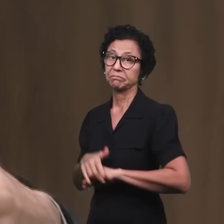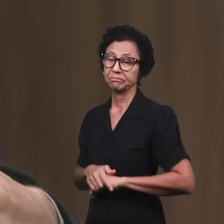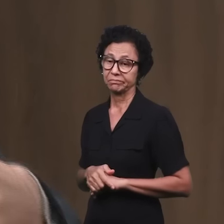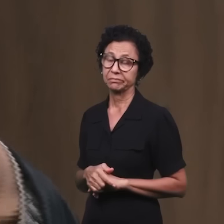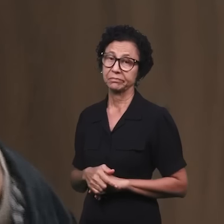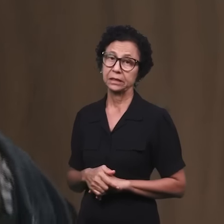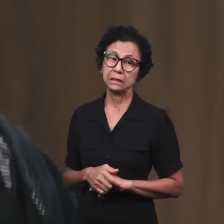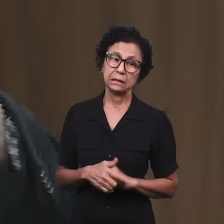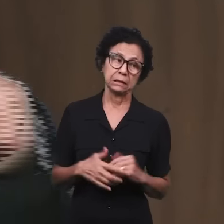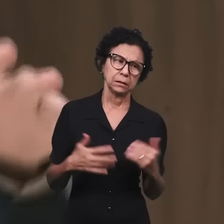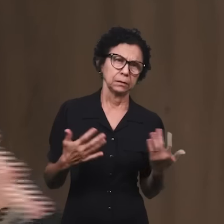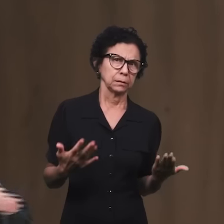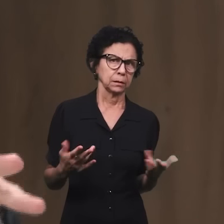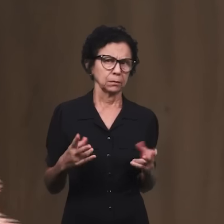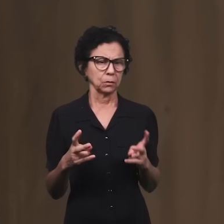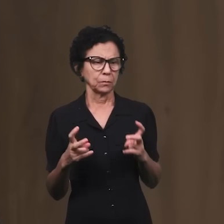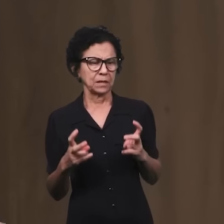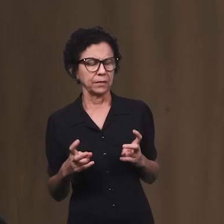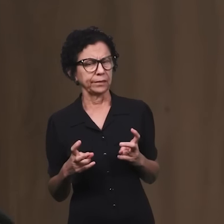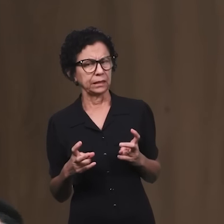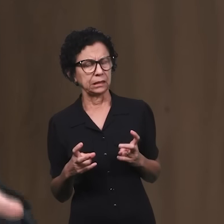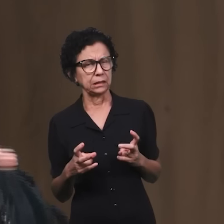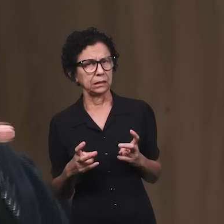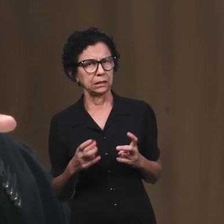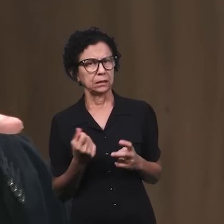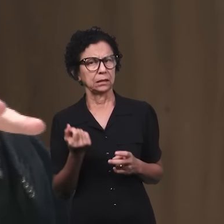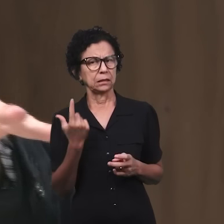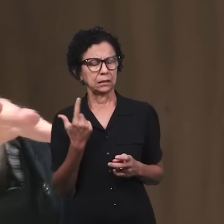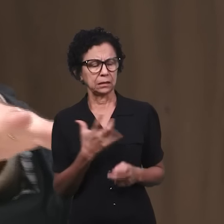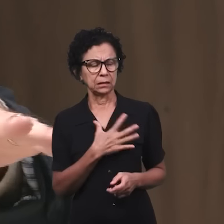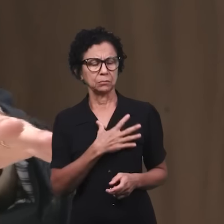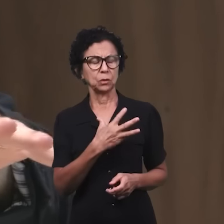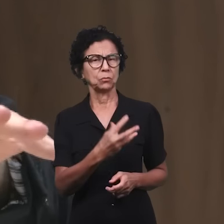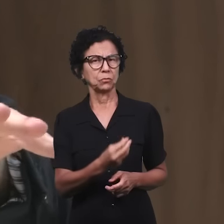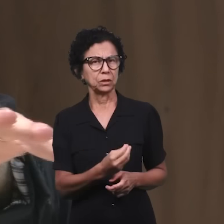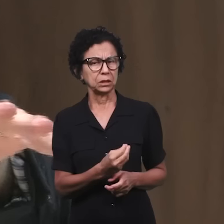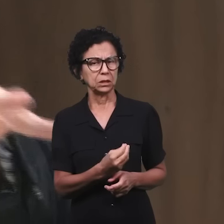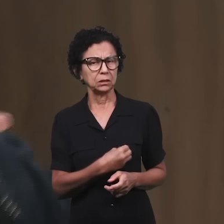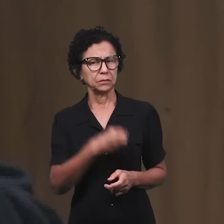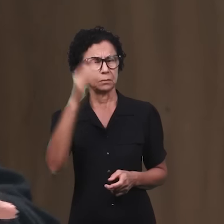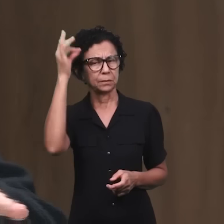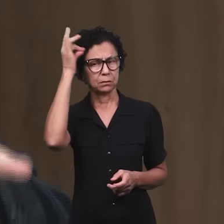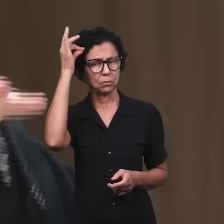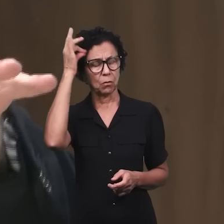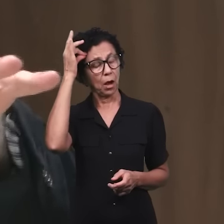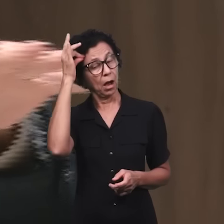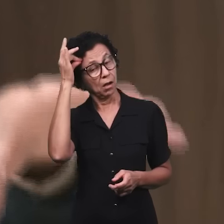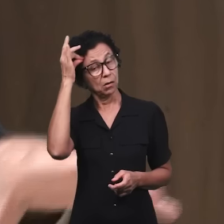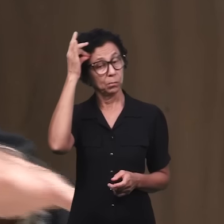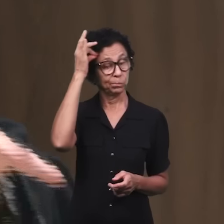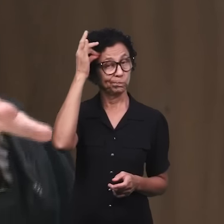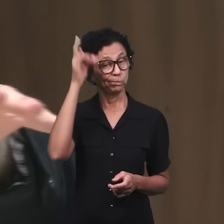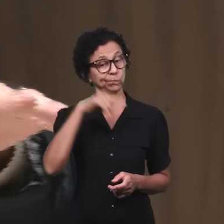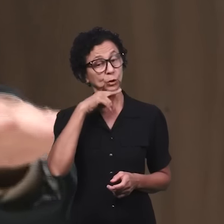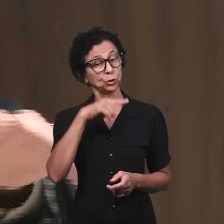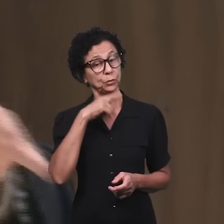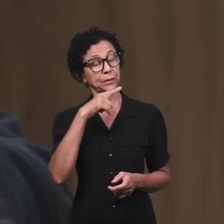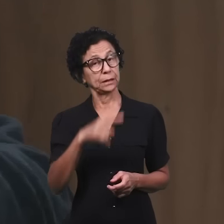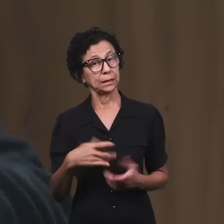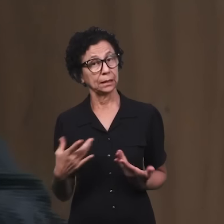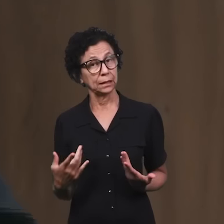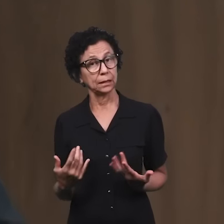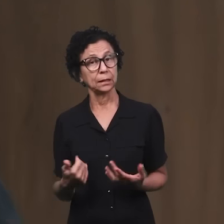né? Então, já não existia mais esses elementos naquele quadro que Jesus encontra e que aquela multidão com a